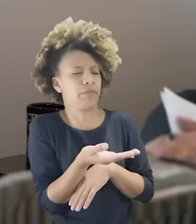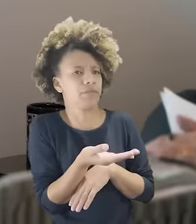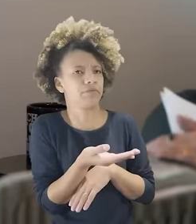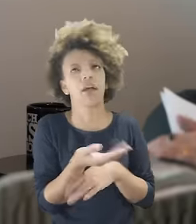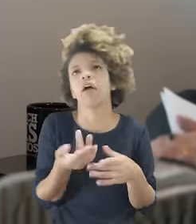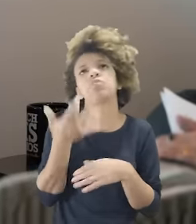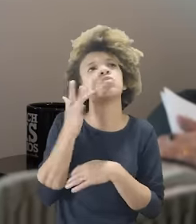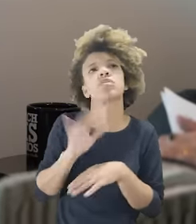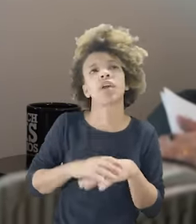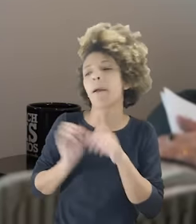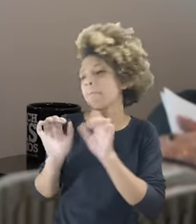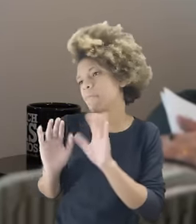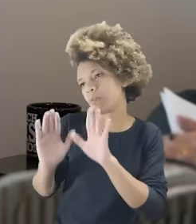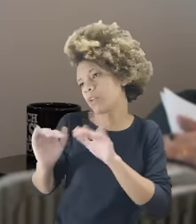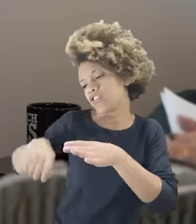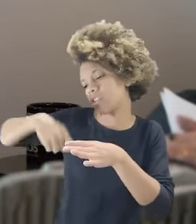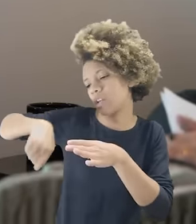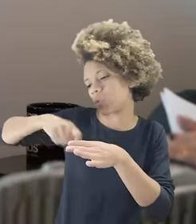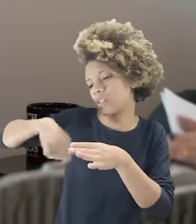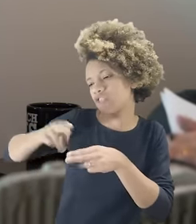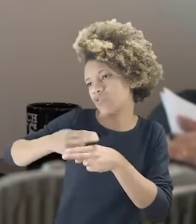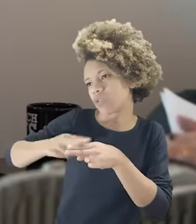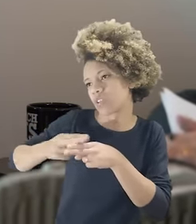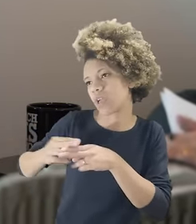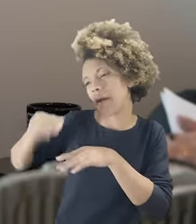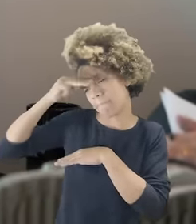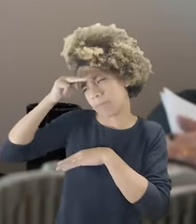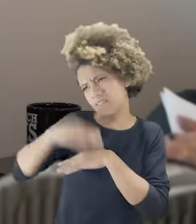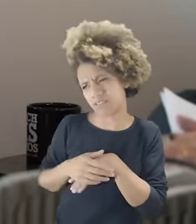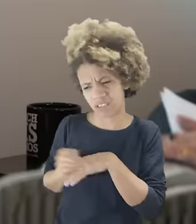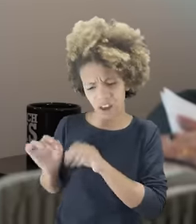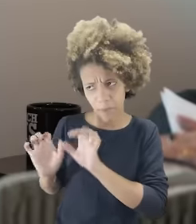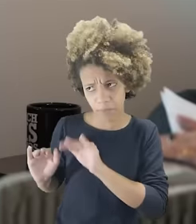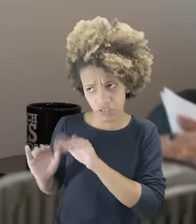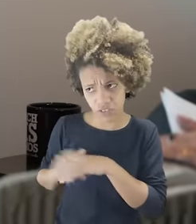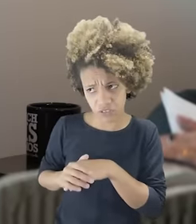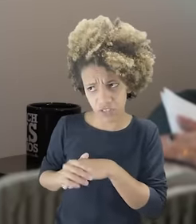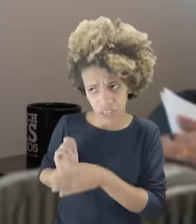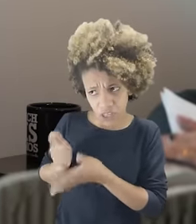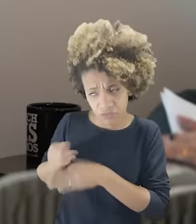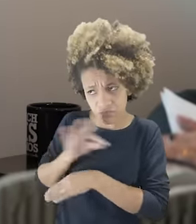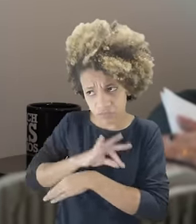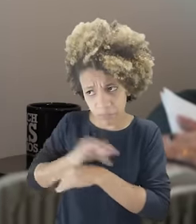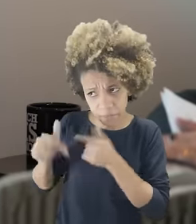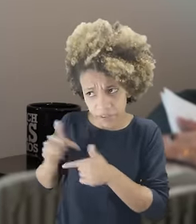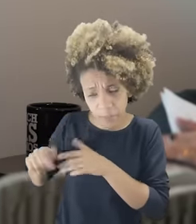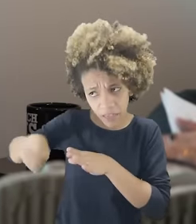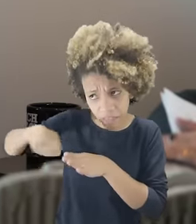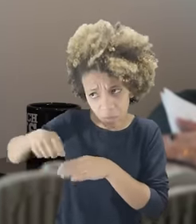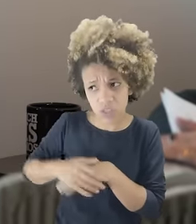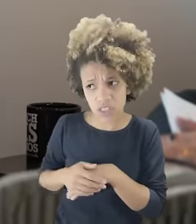ah sei lá borboletinha tá na cozinha fazendo chocolate para a madrinha Será que essa borboletinha tá ganhando honorário para trabalhar na cozinha